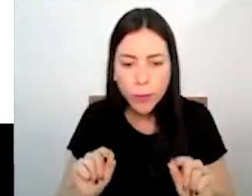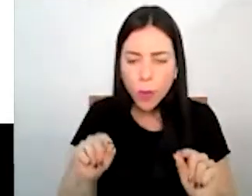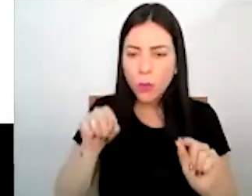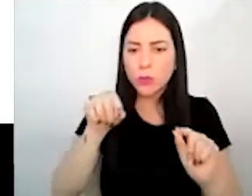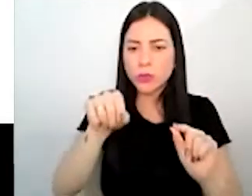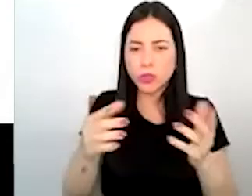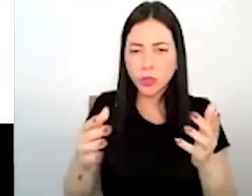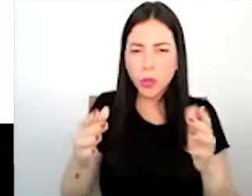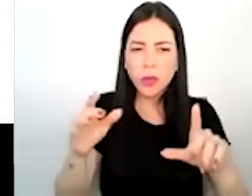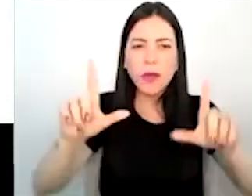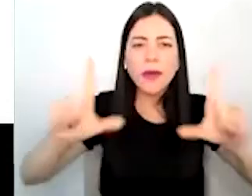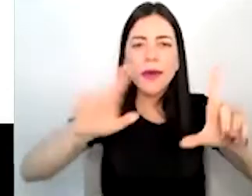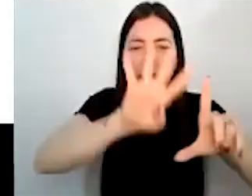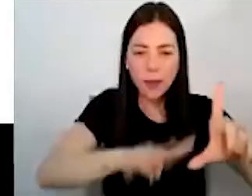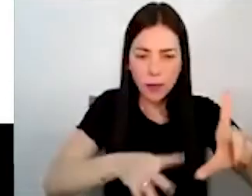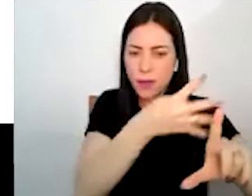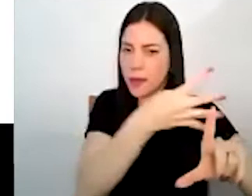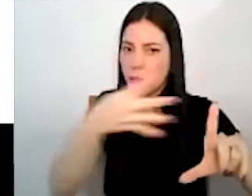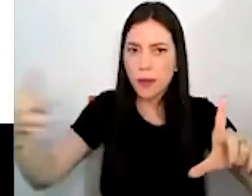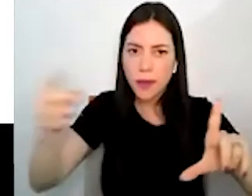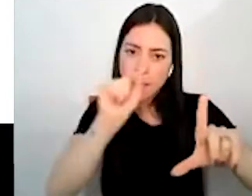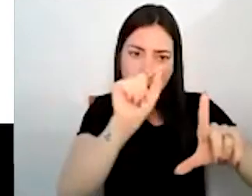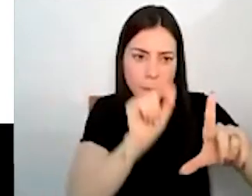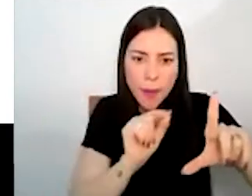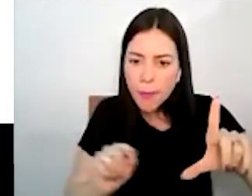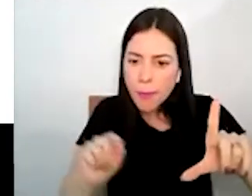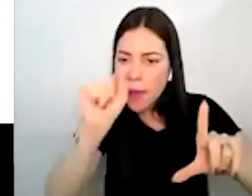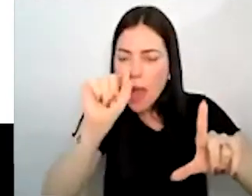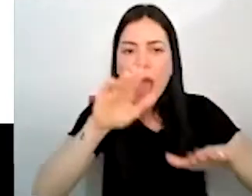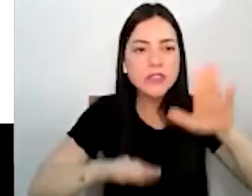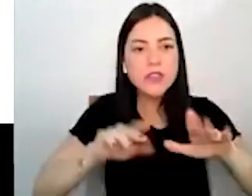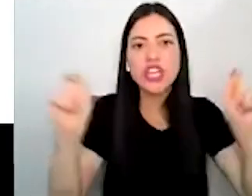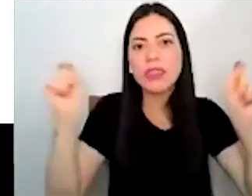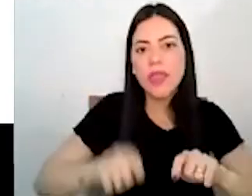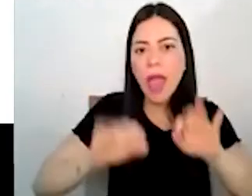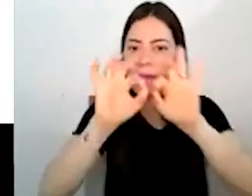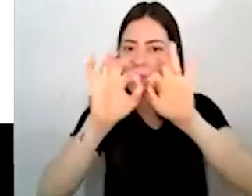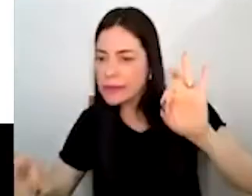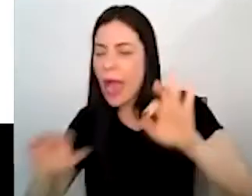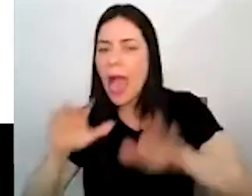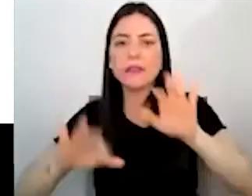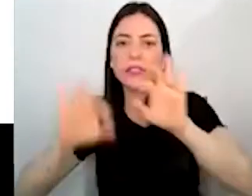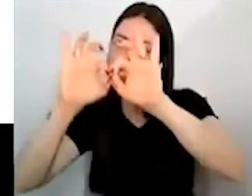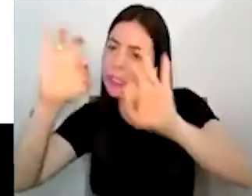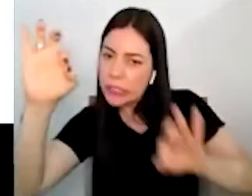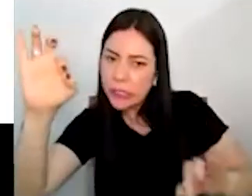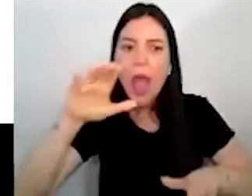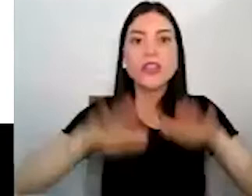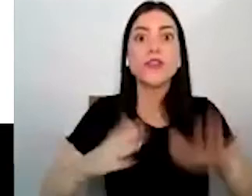do grid, às vezes vão coincidir, às vezes não vão, e a conexão entre as coisas, entre os elementos, é